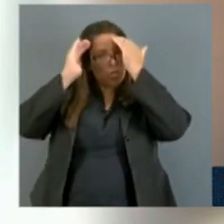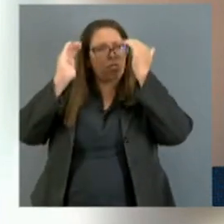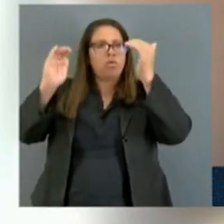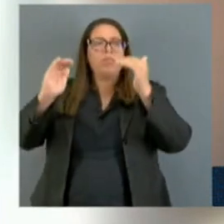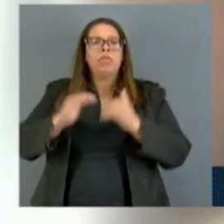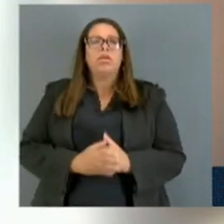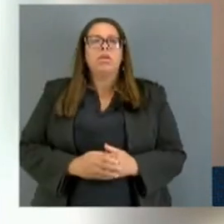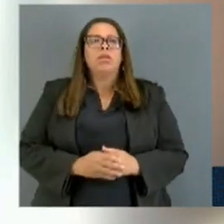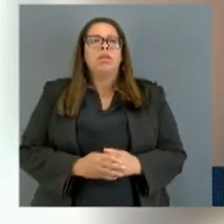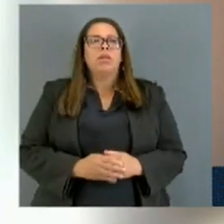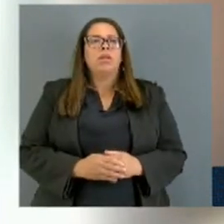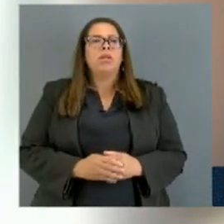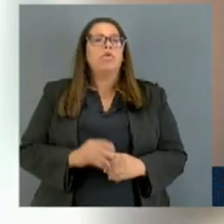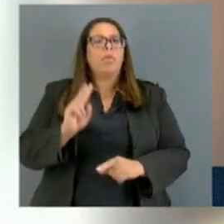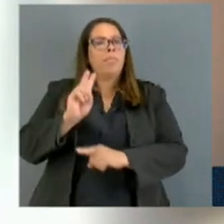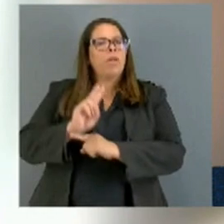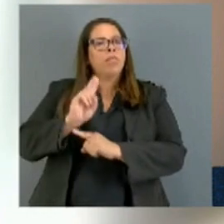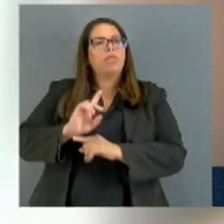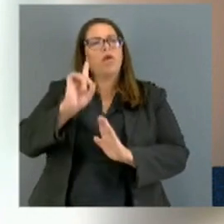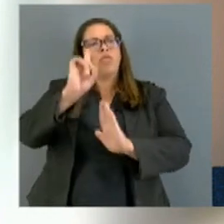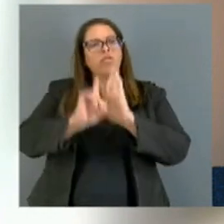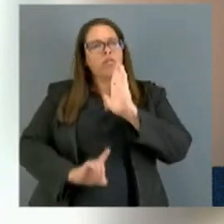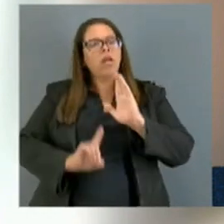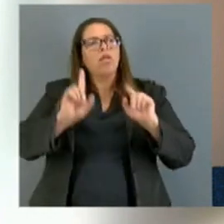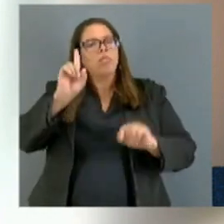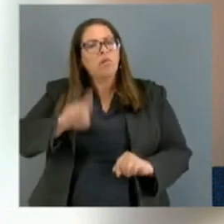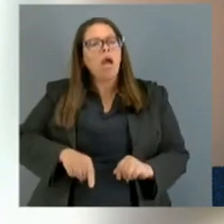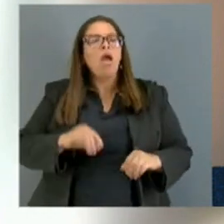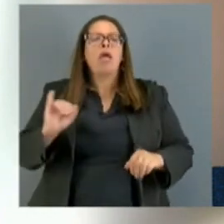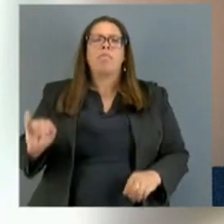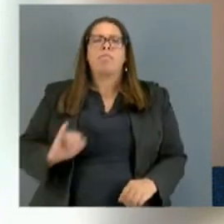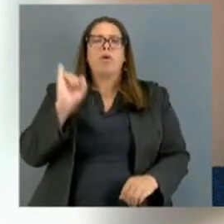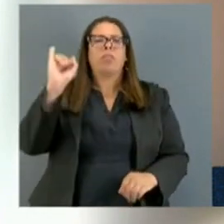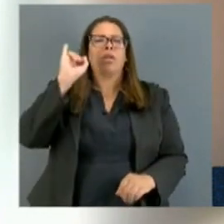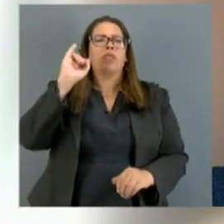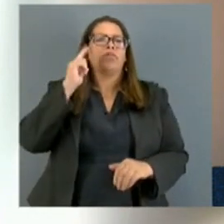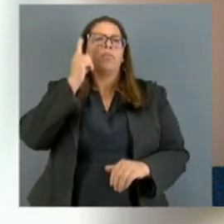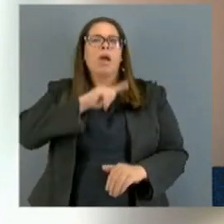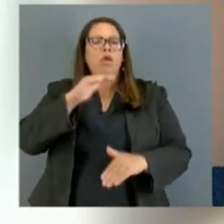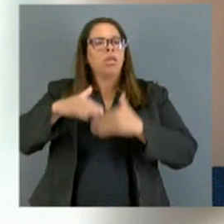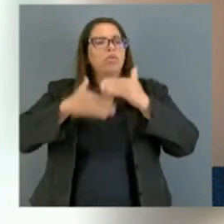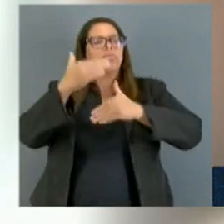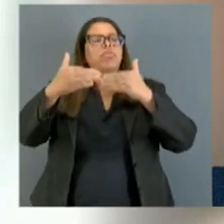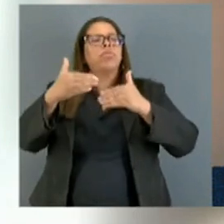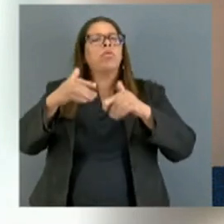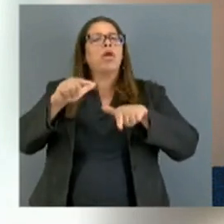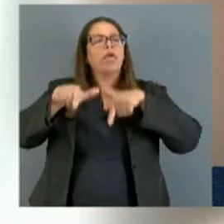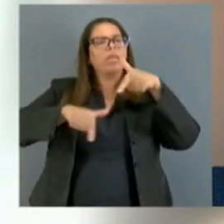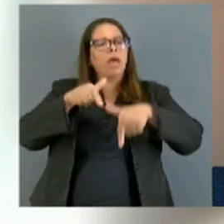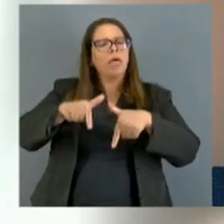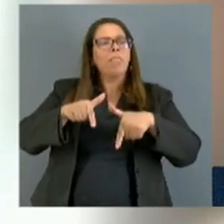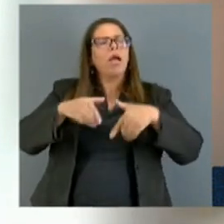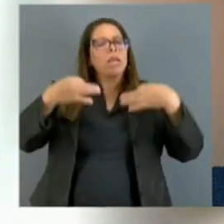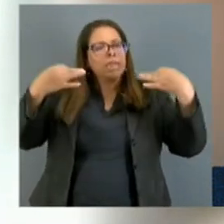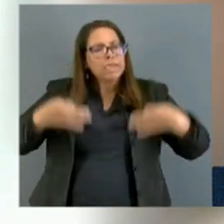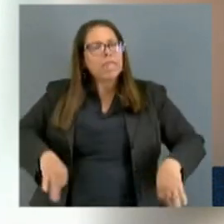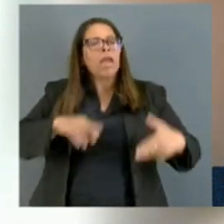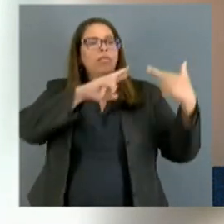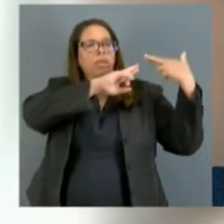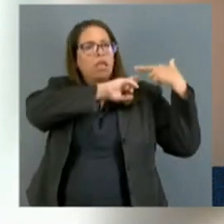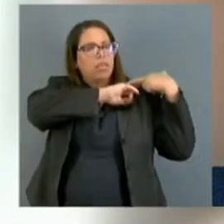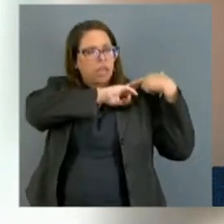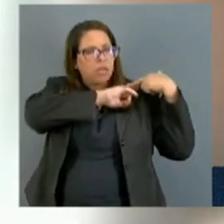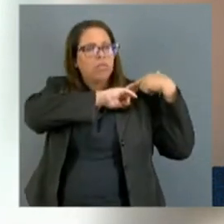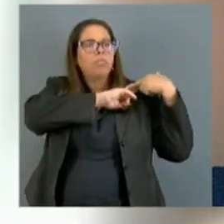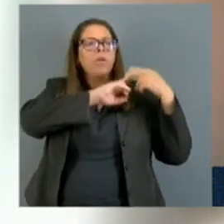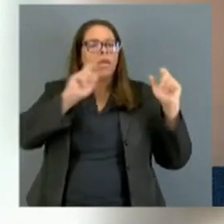regulação eficiente e protetiva de direitos é a condição indispensável para o florescimento de produtos e serviços de IA responsáveis, que potencializem o ser